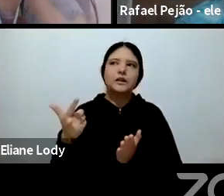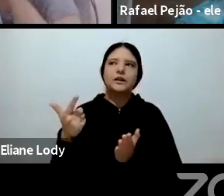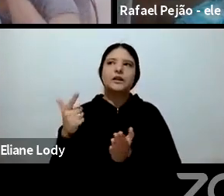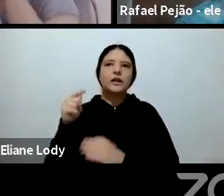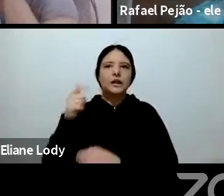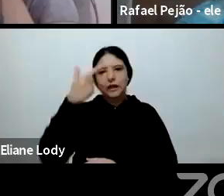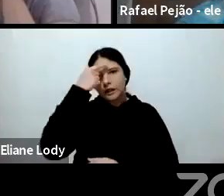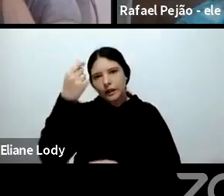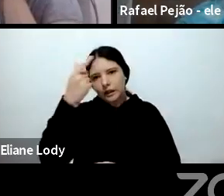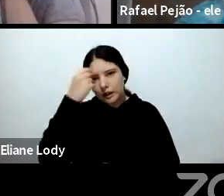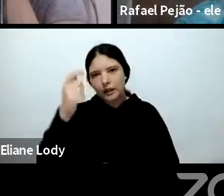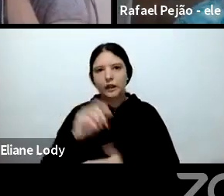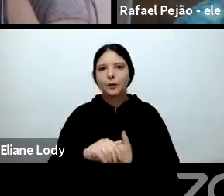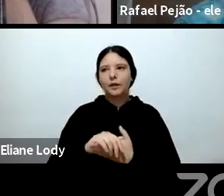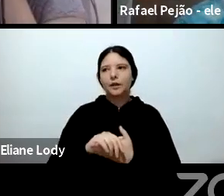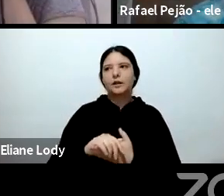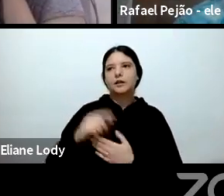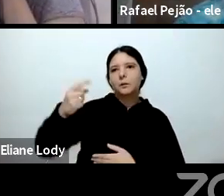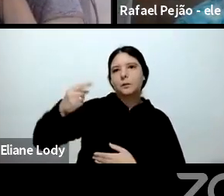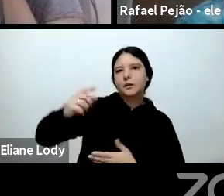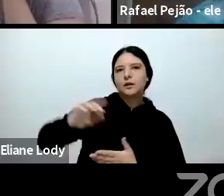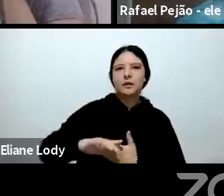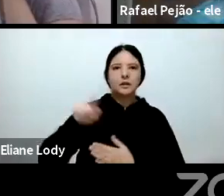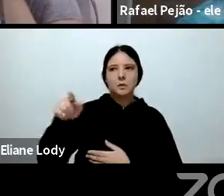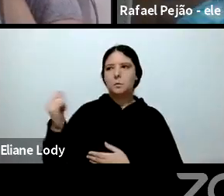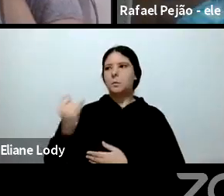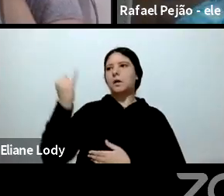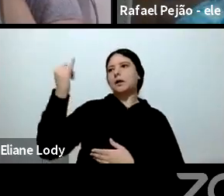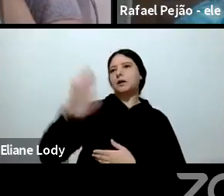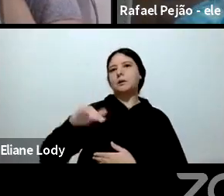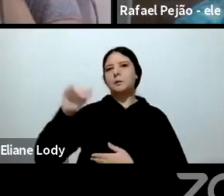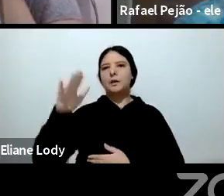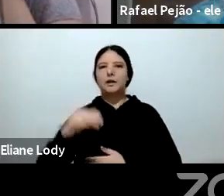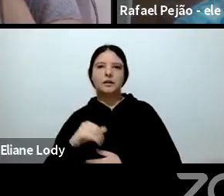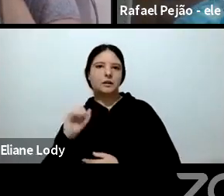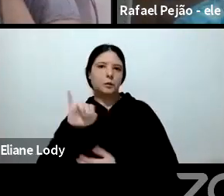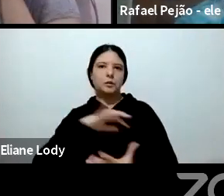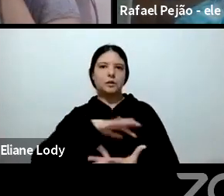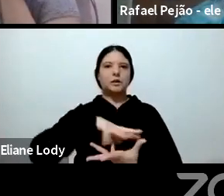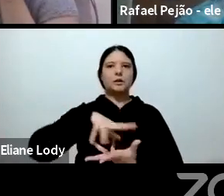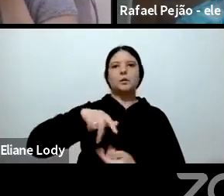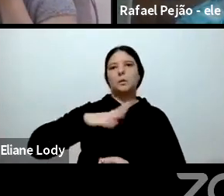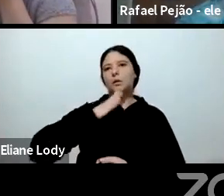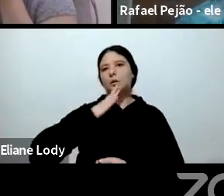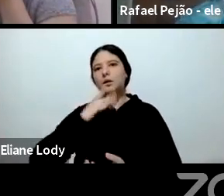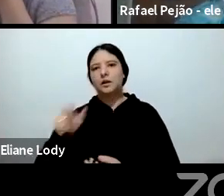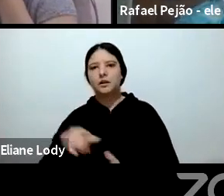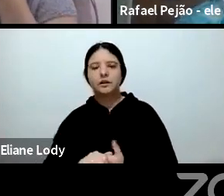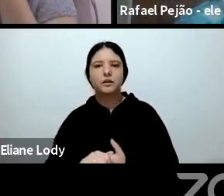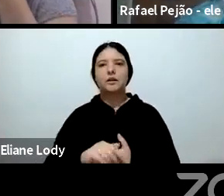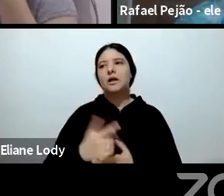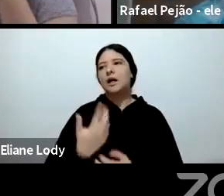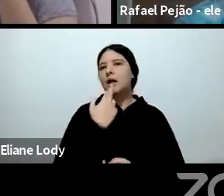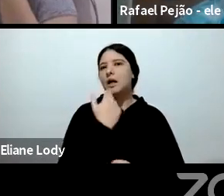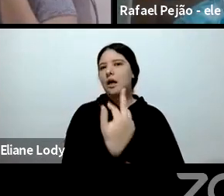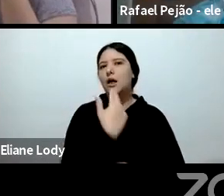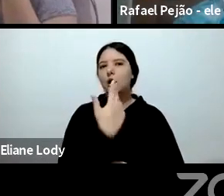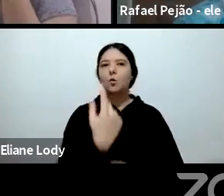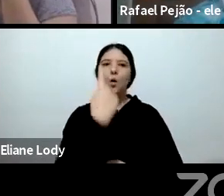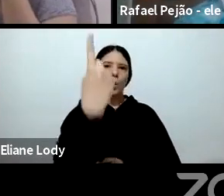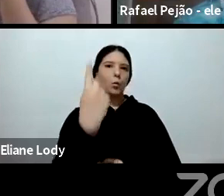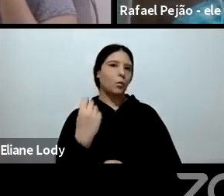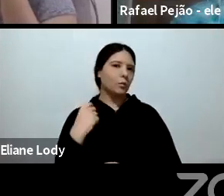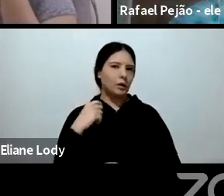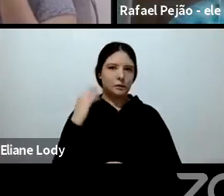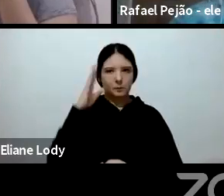que são as prioritárias, que são relevantes internacionalmente, né, que define uma língua como a língua prioritária,